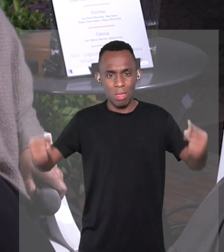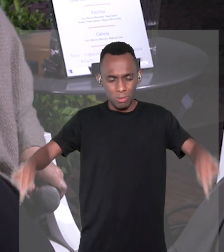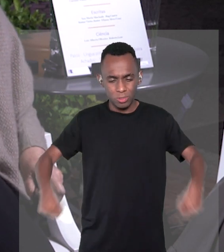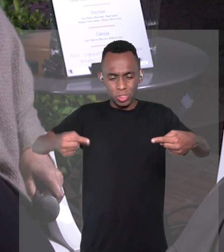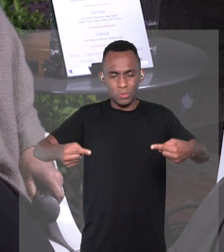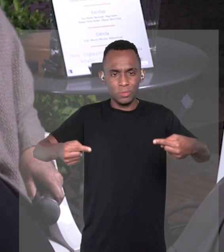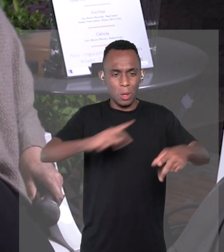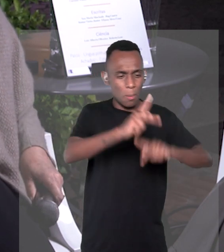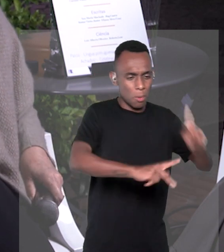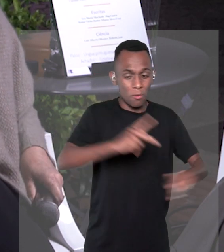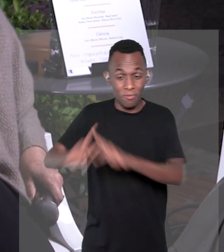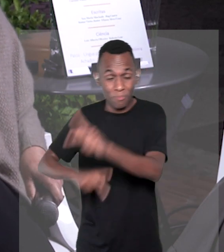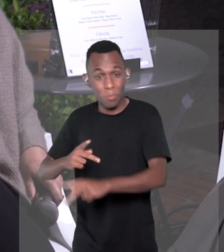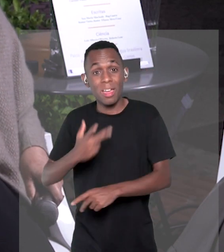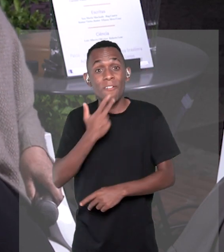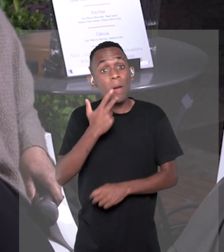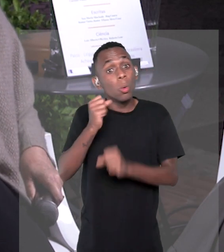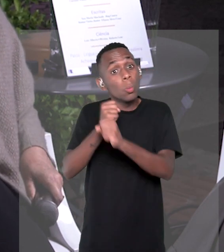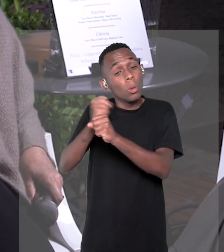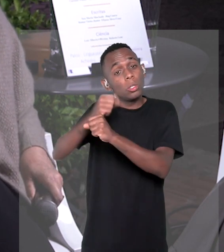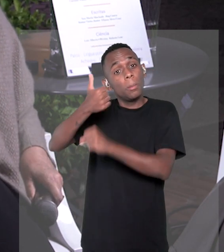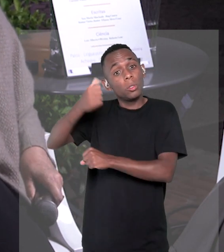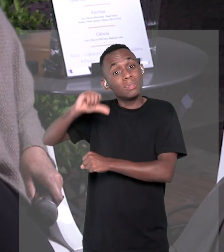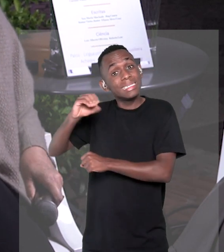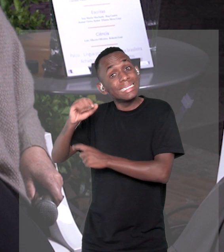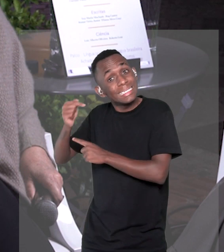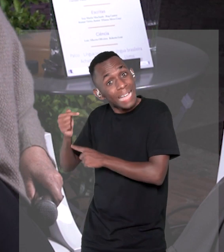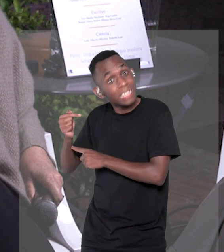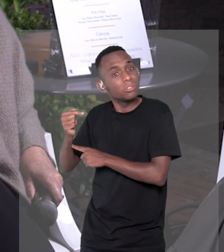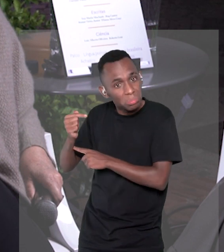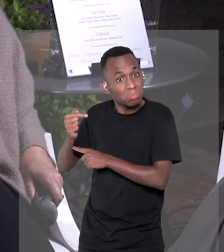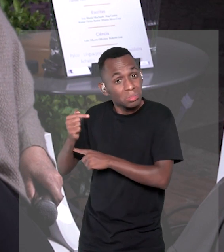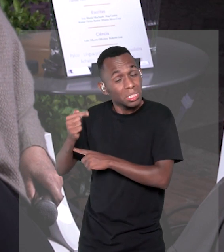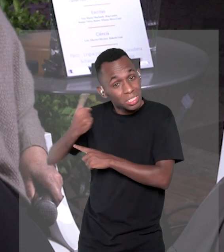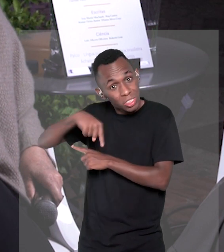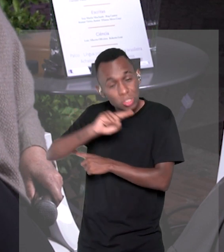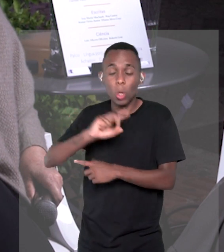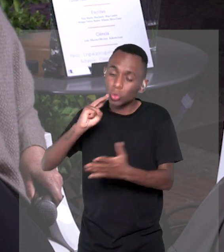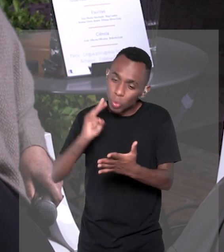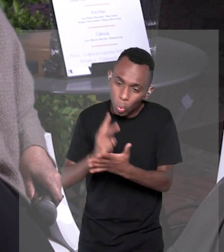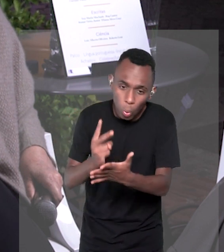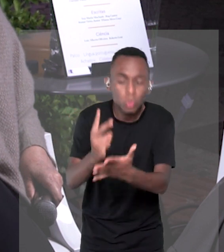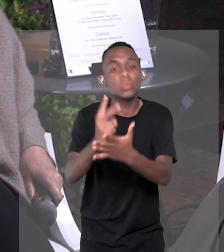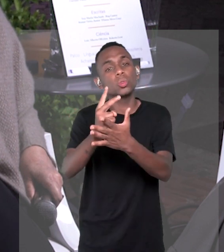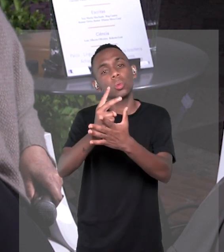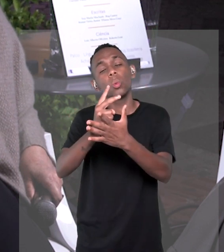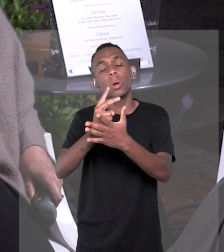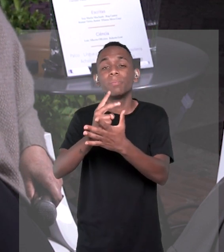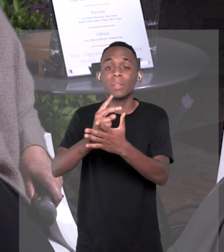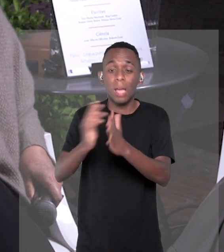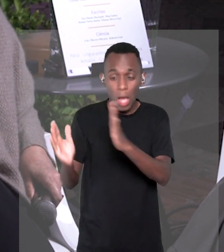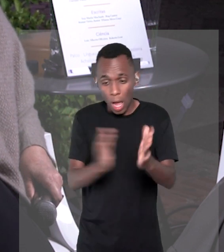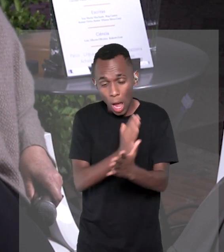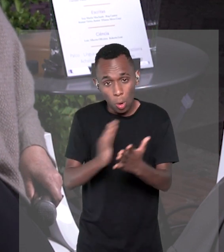Assis, ele faz um discurso dizendo que o Brasil não podia ser uma divisão de uns contra outros.